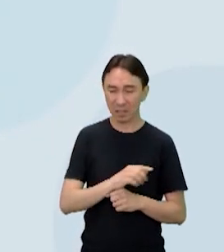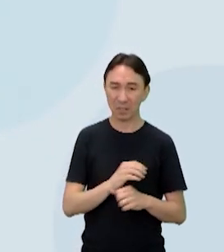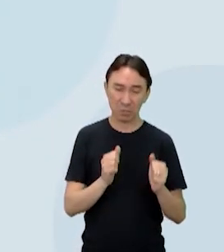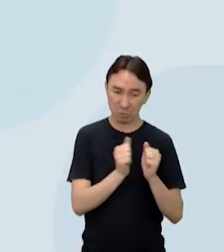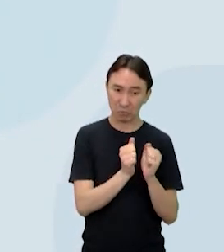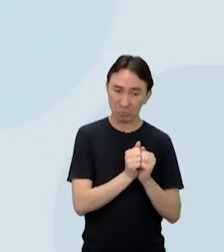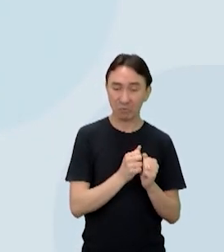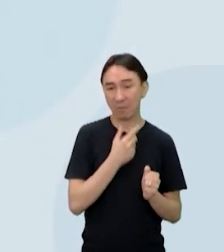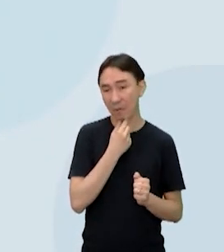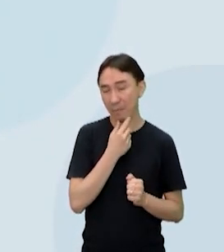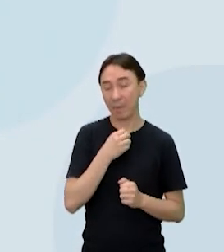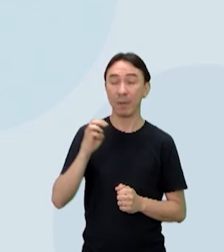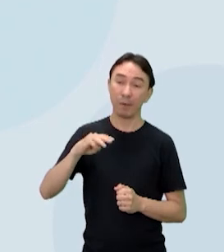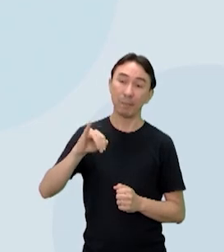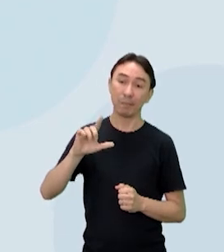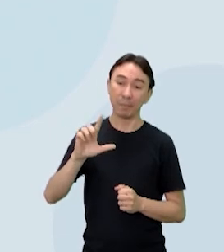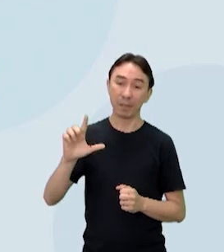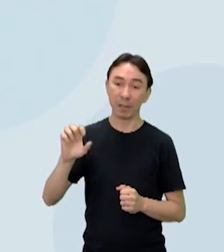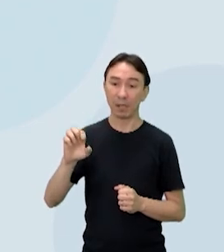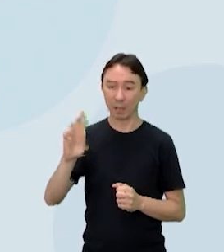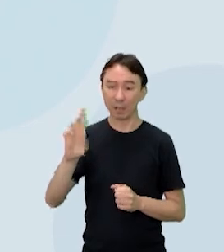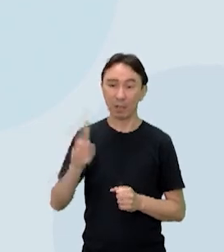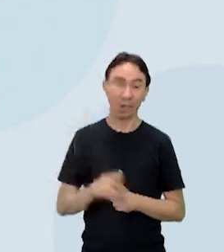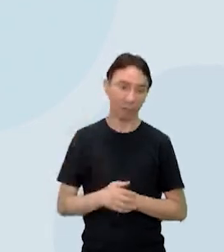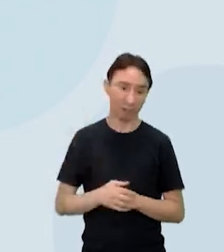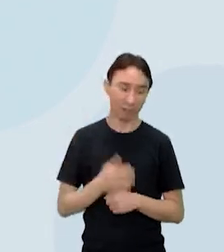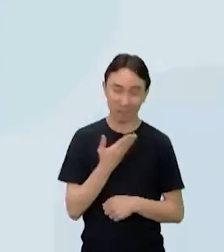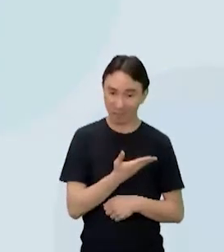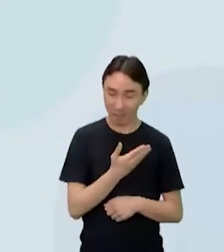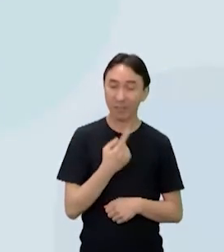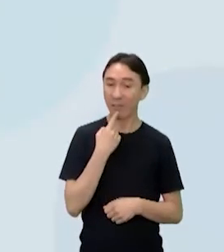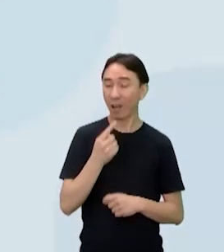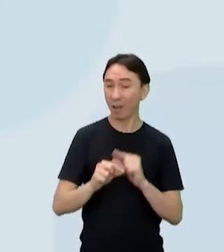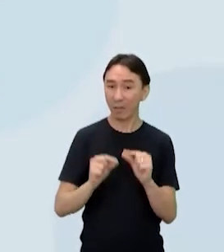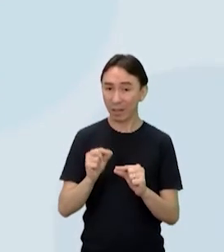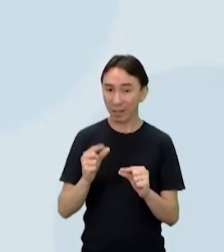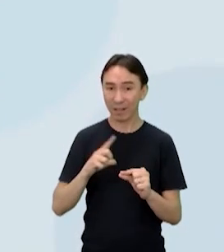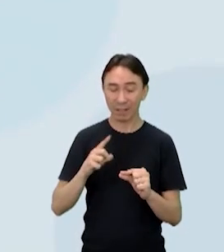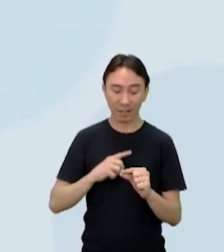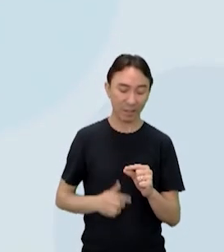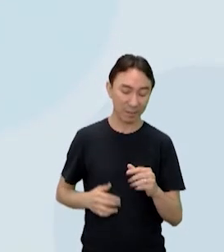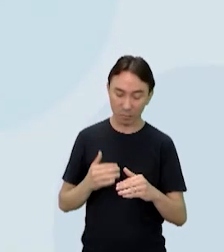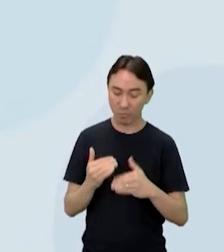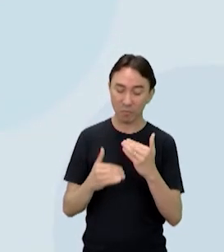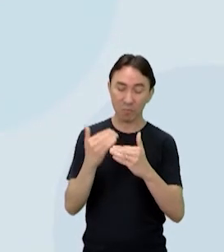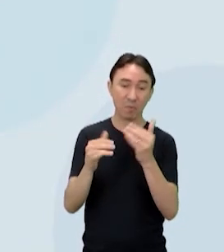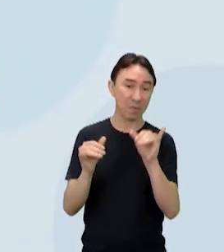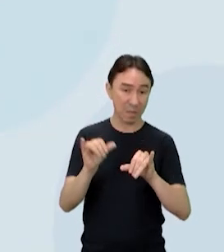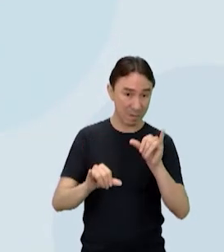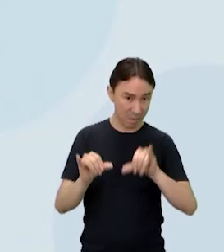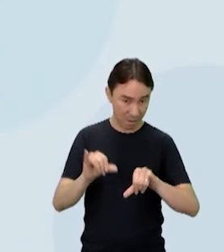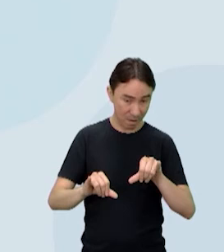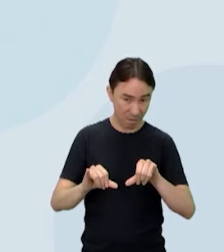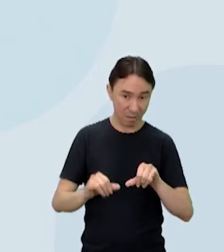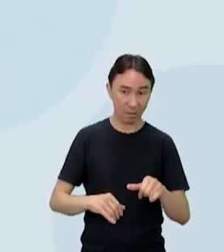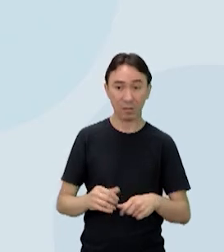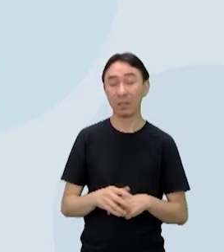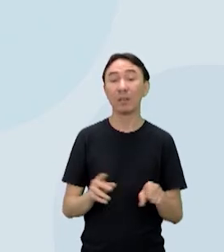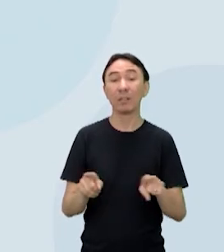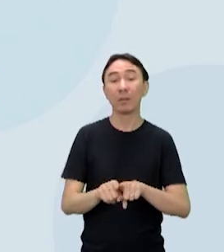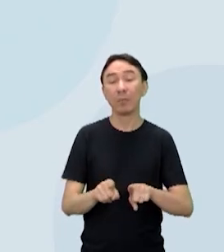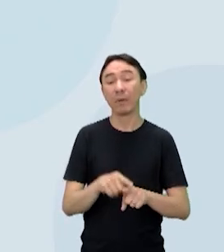o Urey, eles determinam que além da evolução química, ou seja, dessa formação desses coacervados, eu